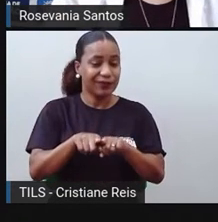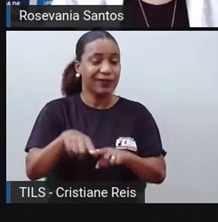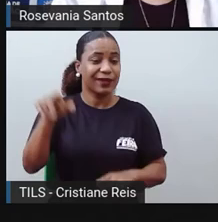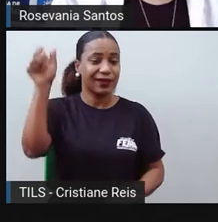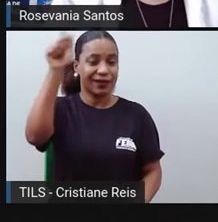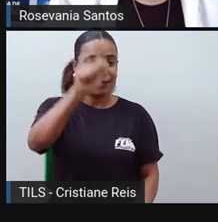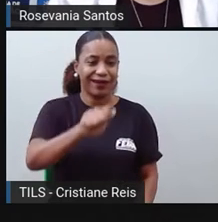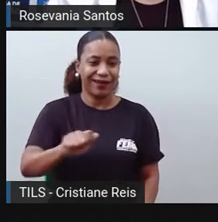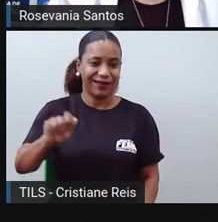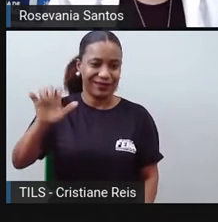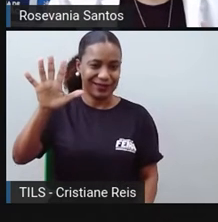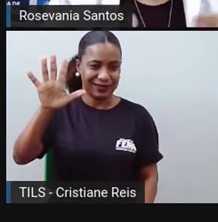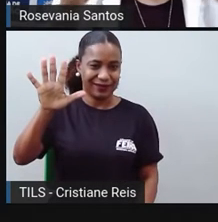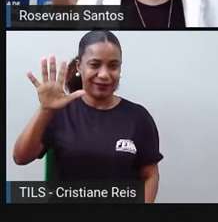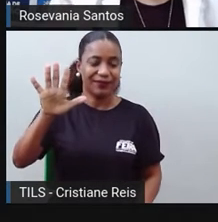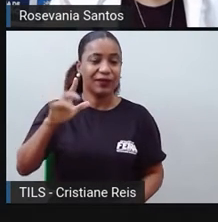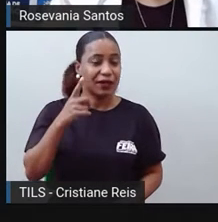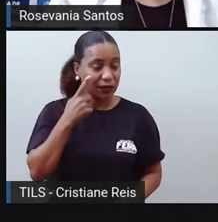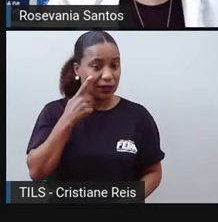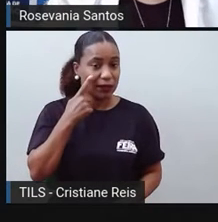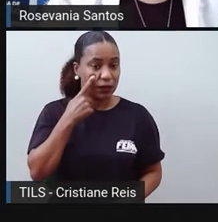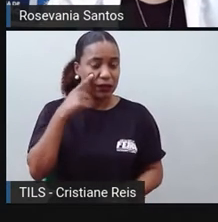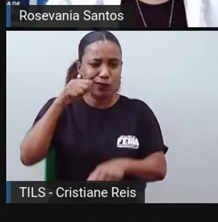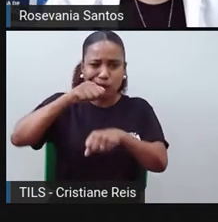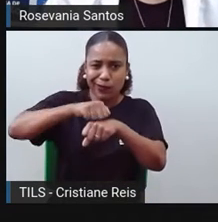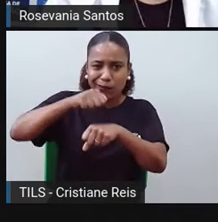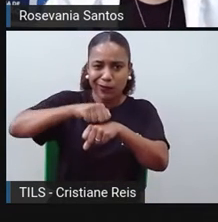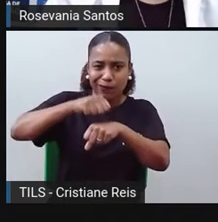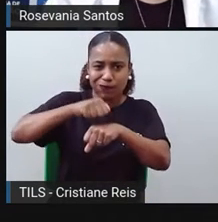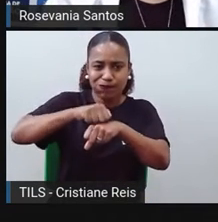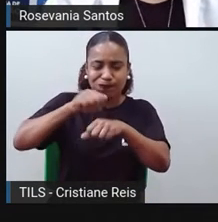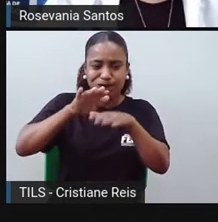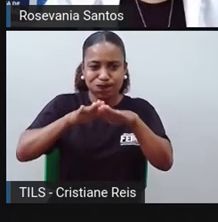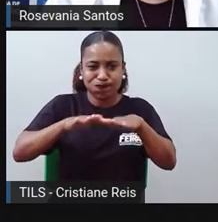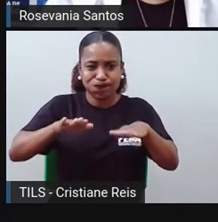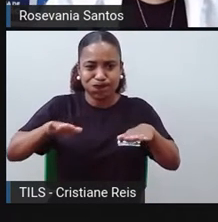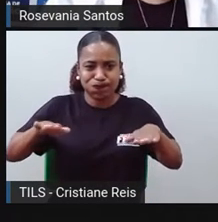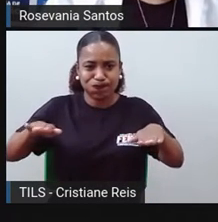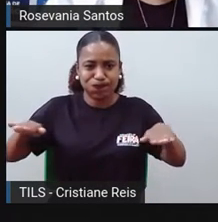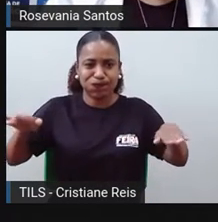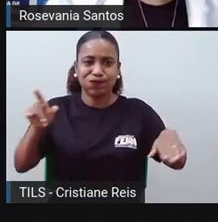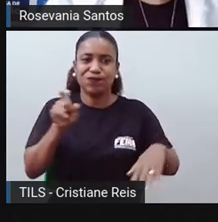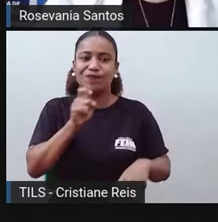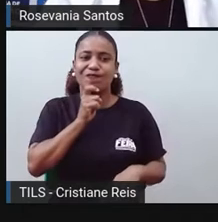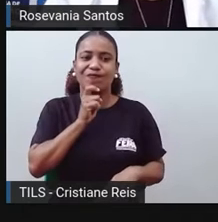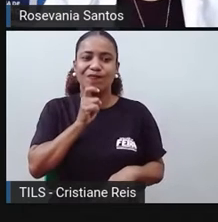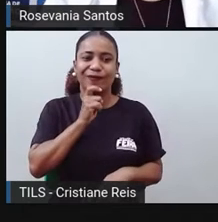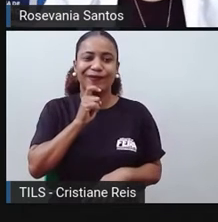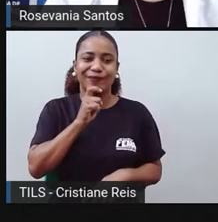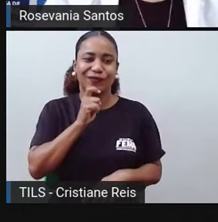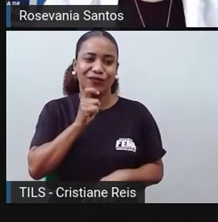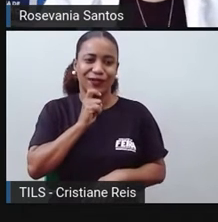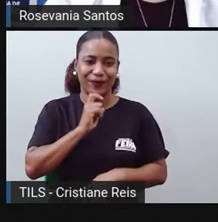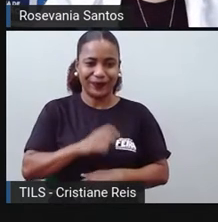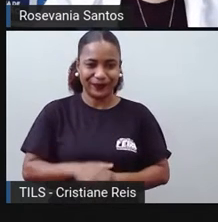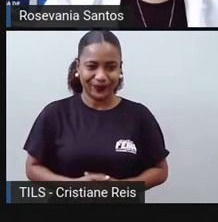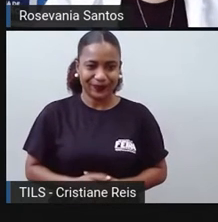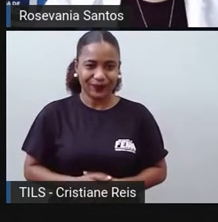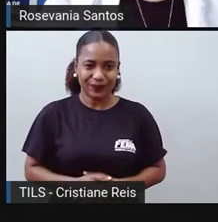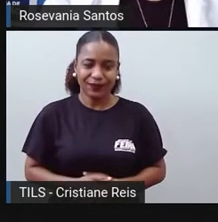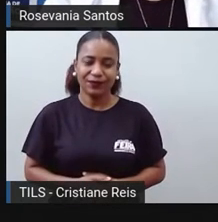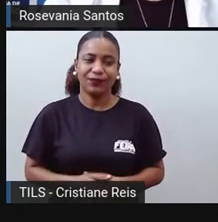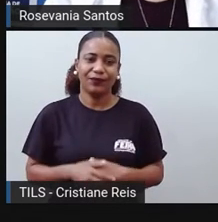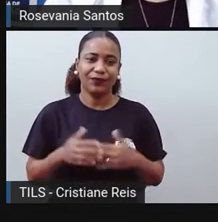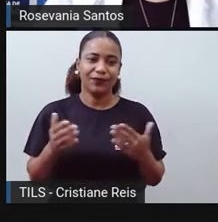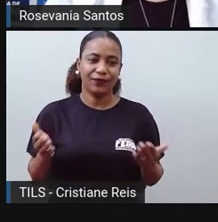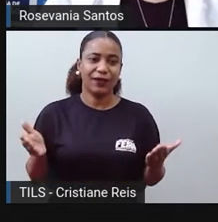essa camada também compostinha de gelo lá em cima. É a única coisa que a gente tem, mas o continente mesmo, né, Ártico nós não